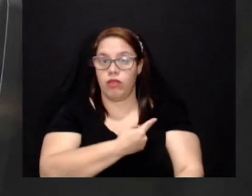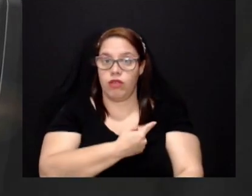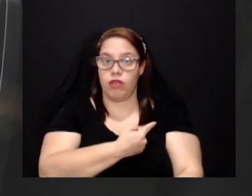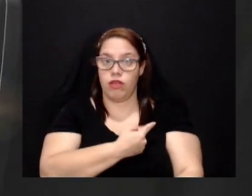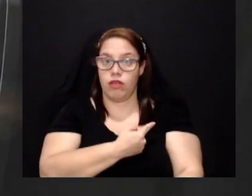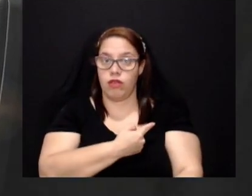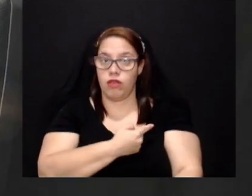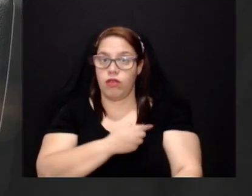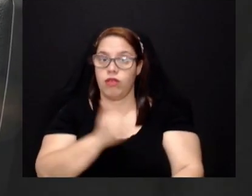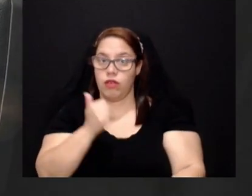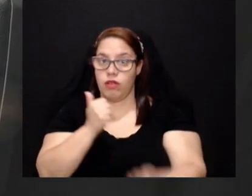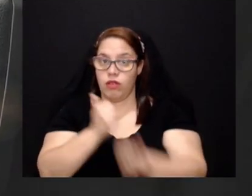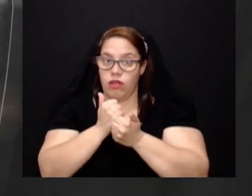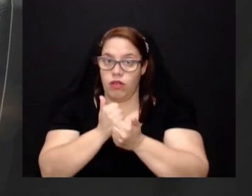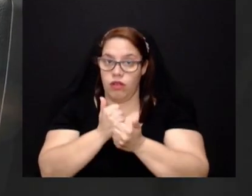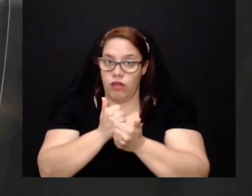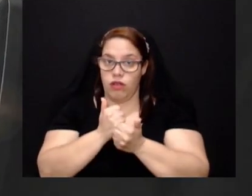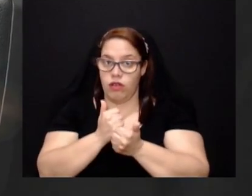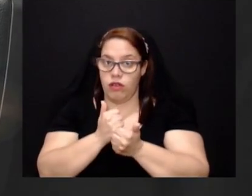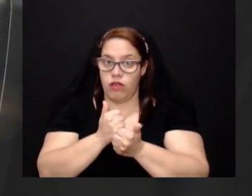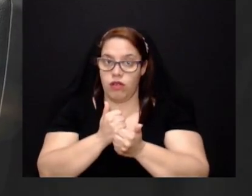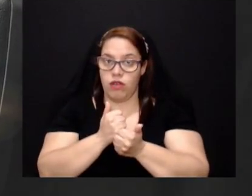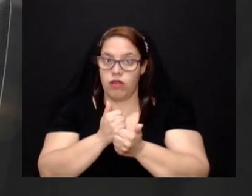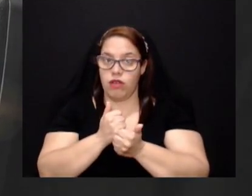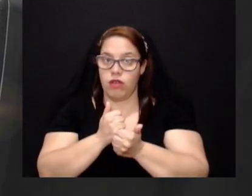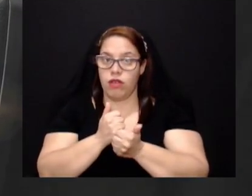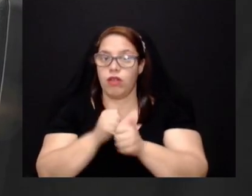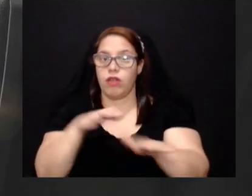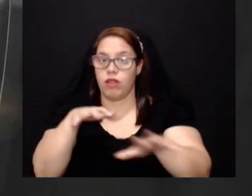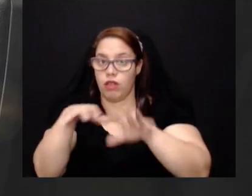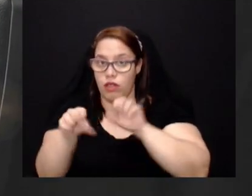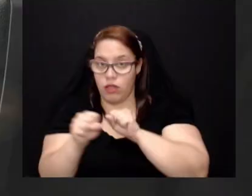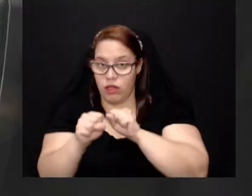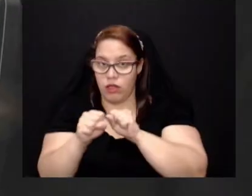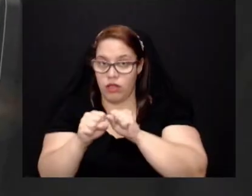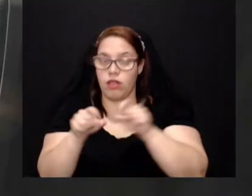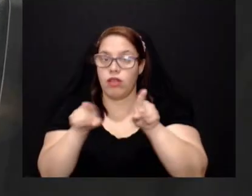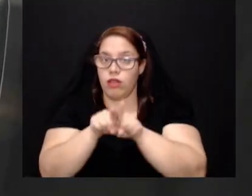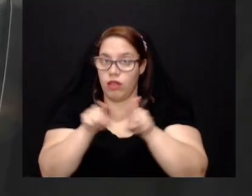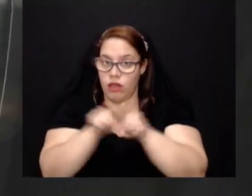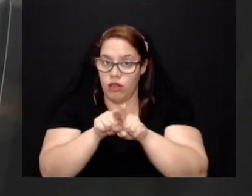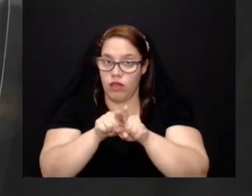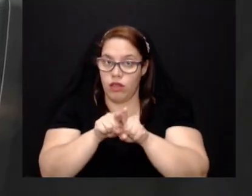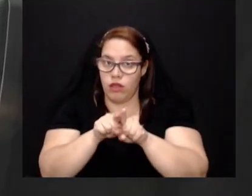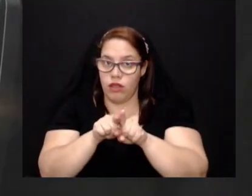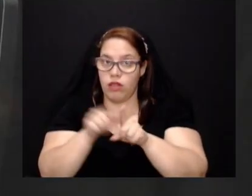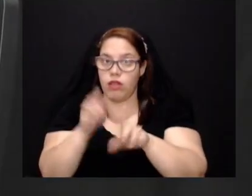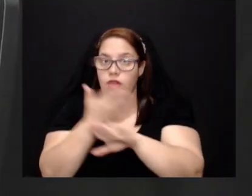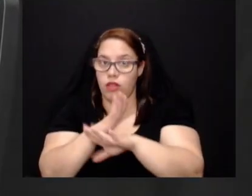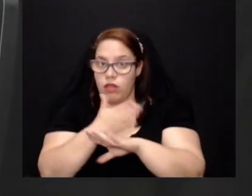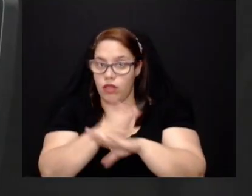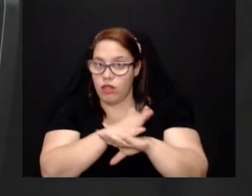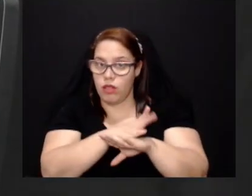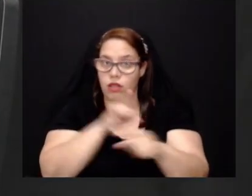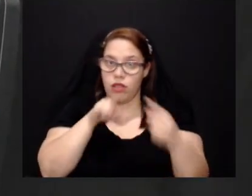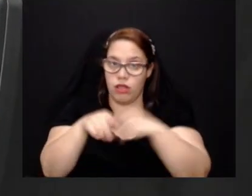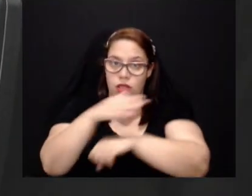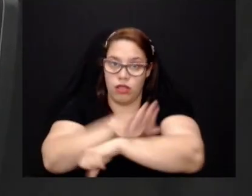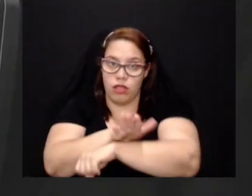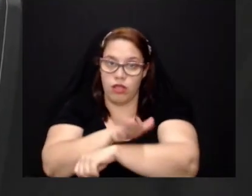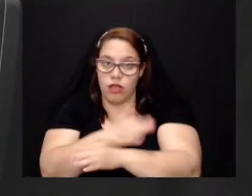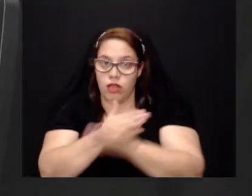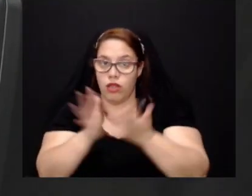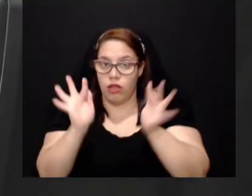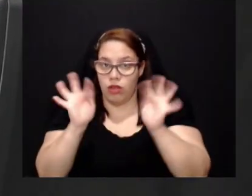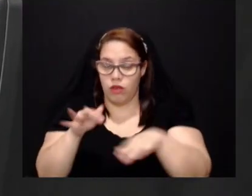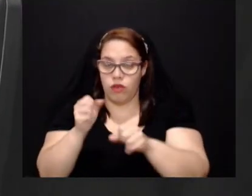respaldo para as formações e também para as práticas antirracistas do começo ao fim do ano,